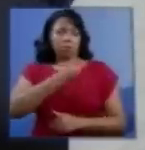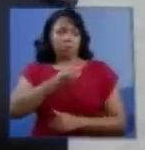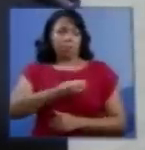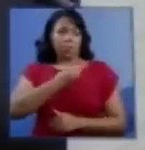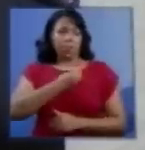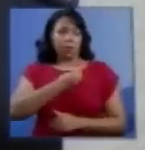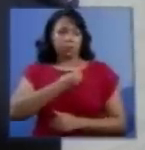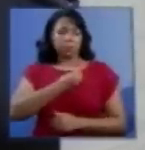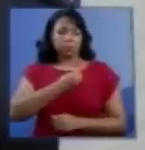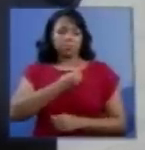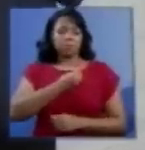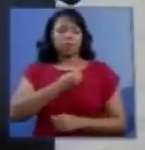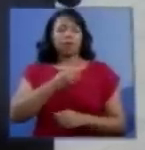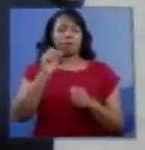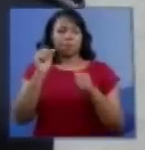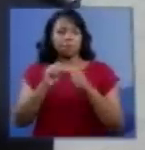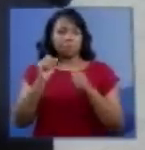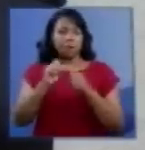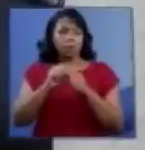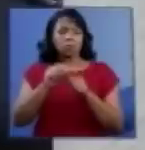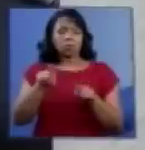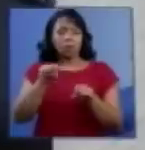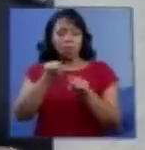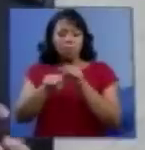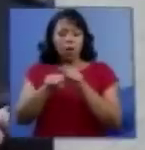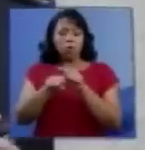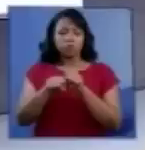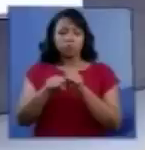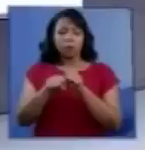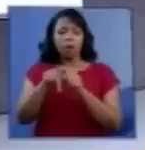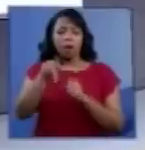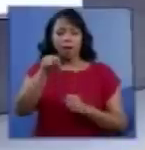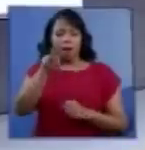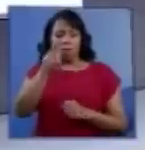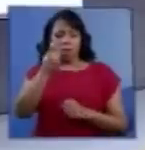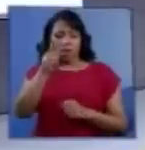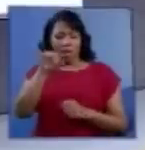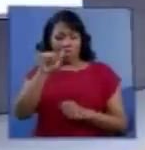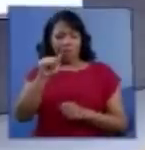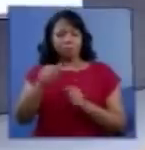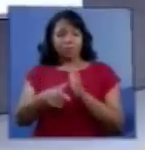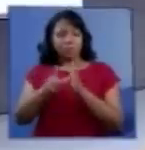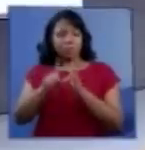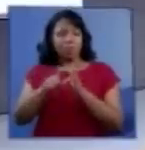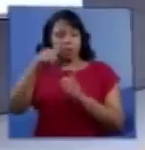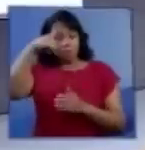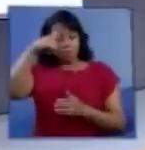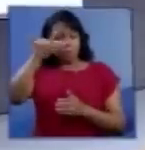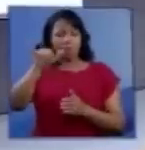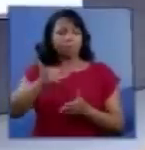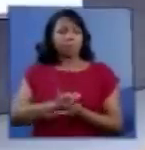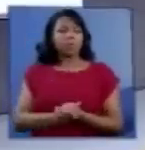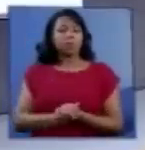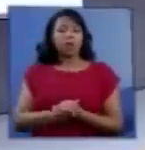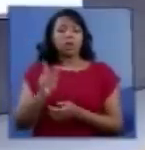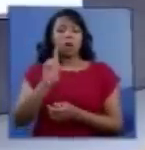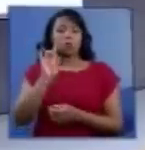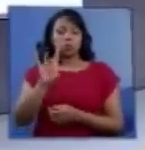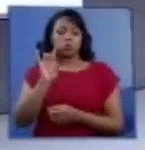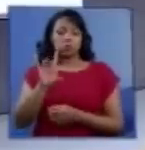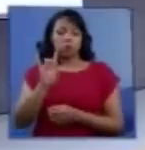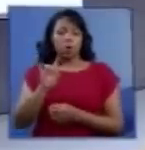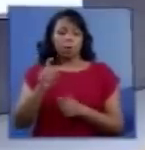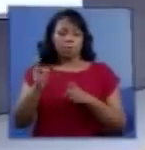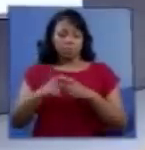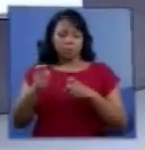também aquela destinado a uma morte breve deve constituir um princípio inevitável não somente para